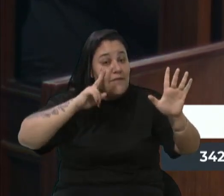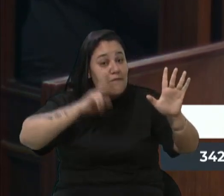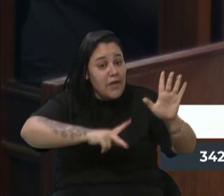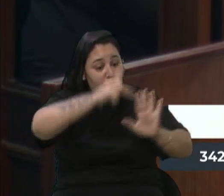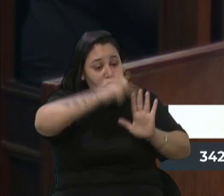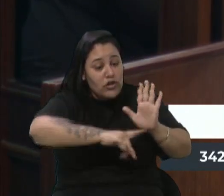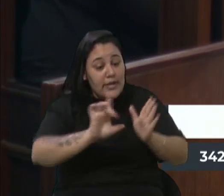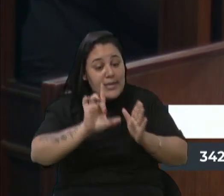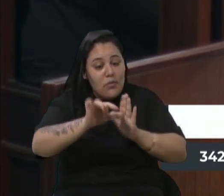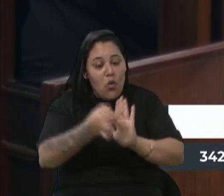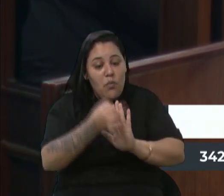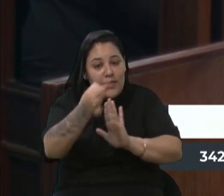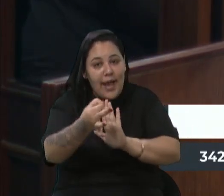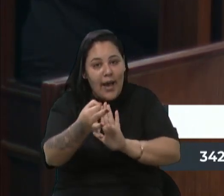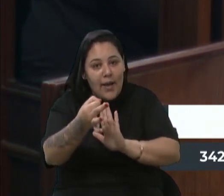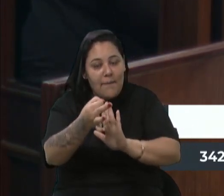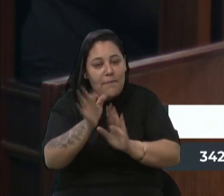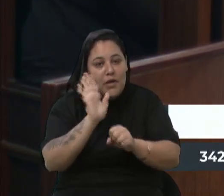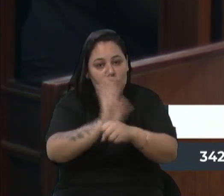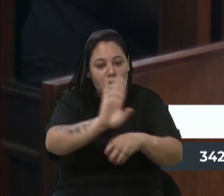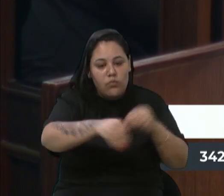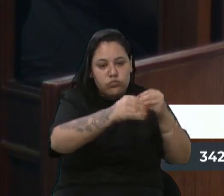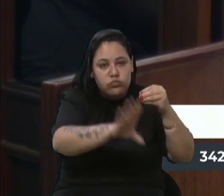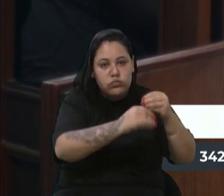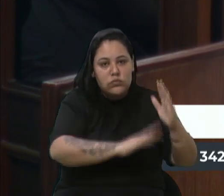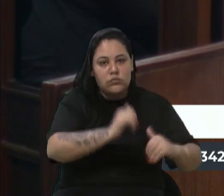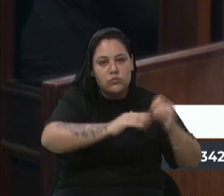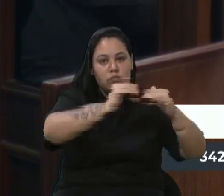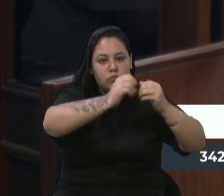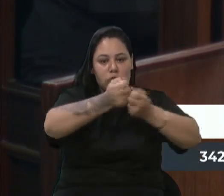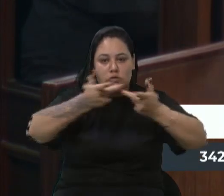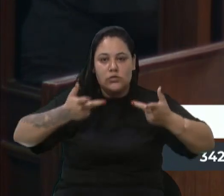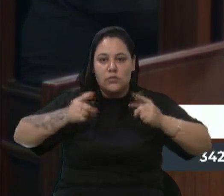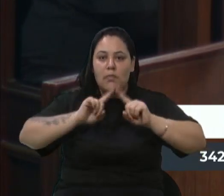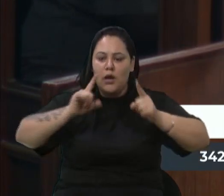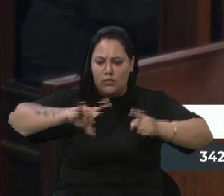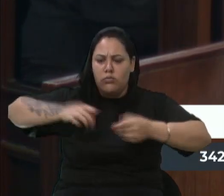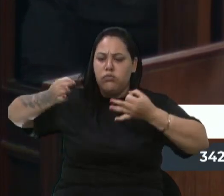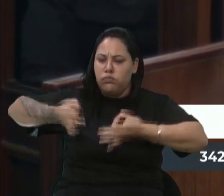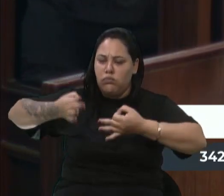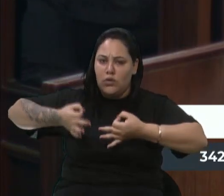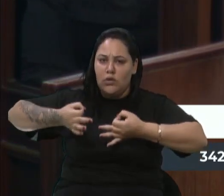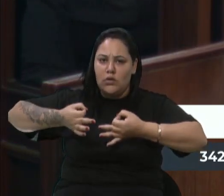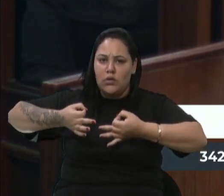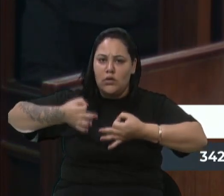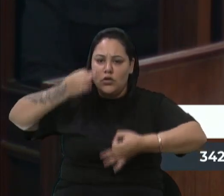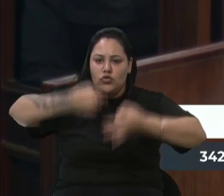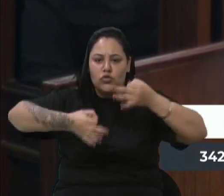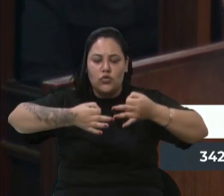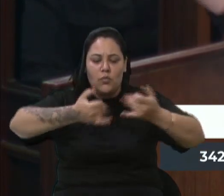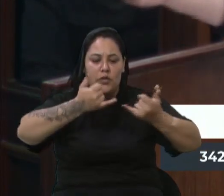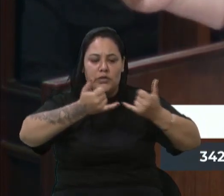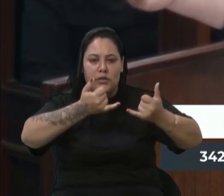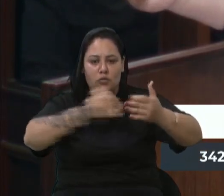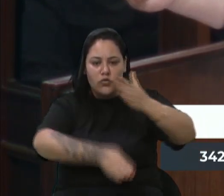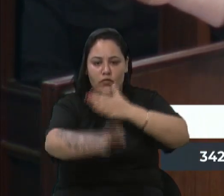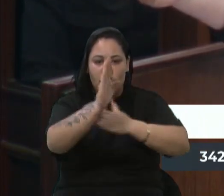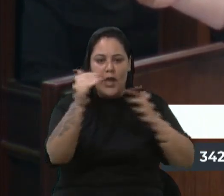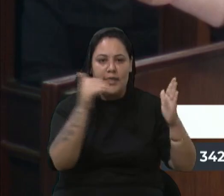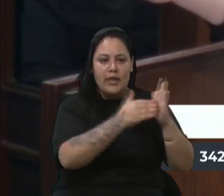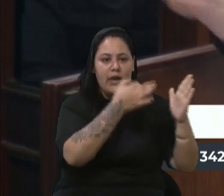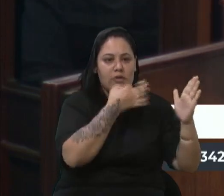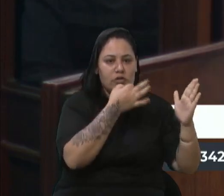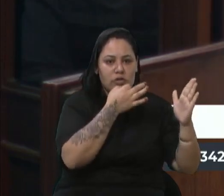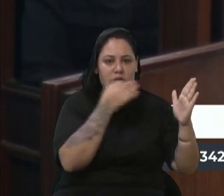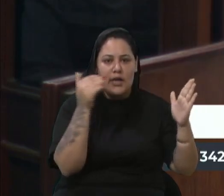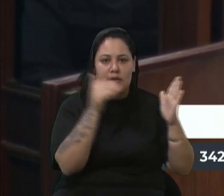ajudar na construção. Mas com certeza será muito mais justo se tu vai de Caxias do Sul até São Vendelino, passou por